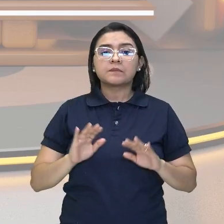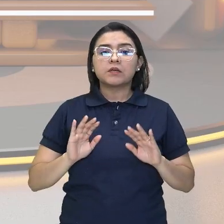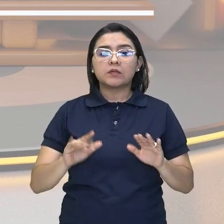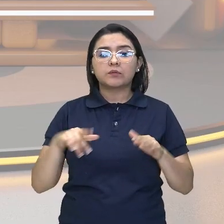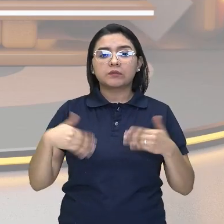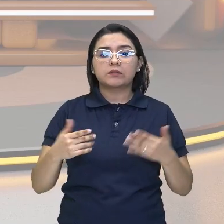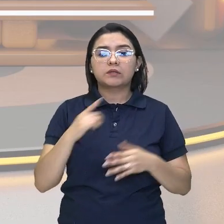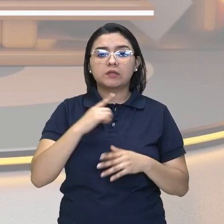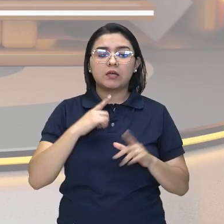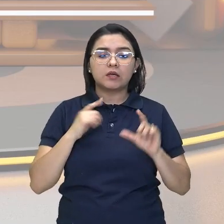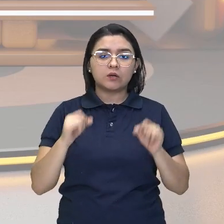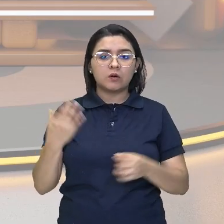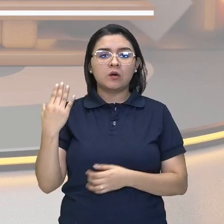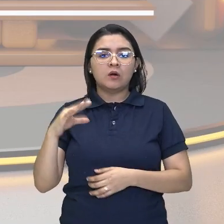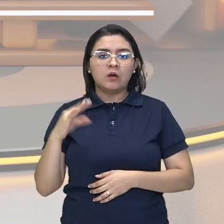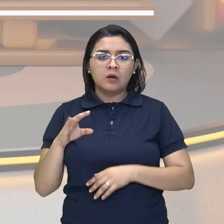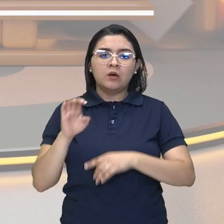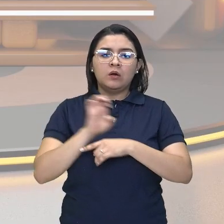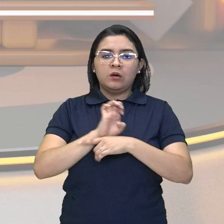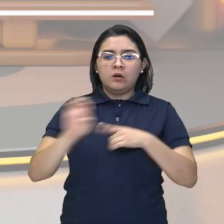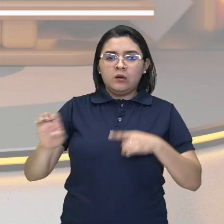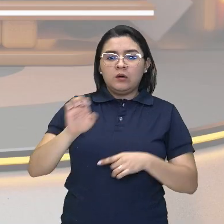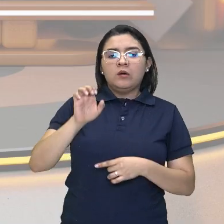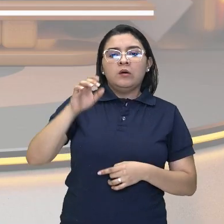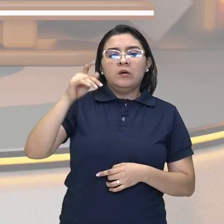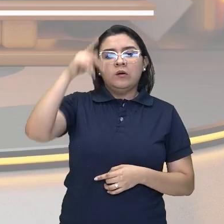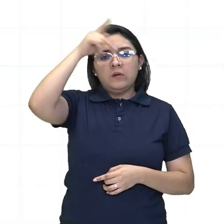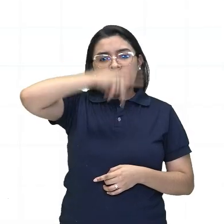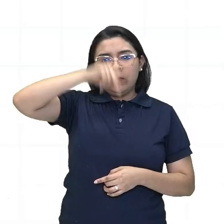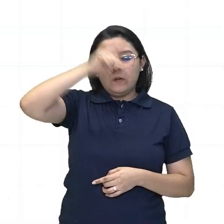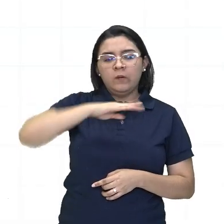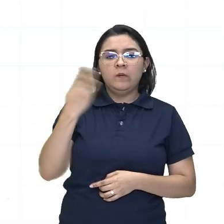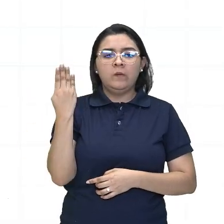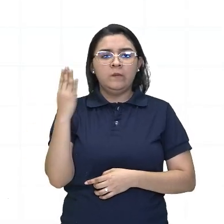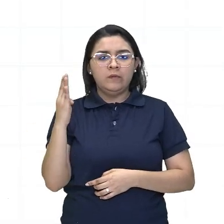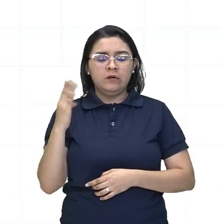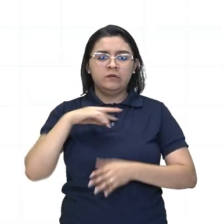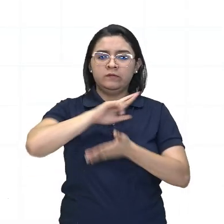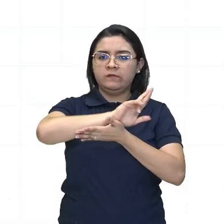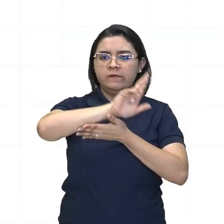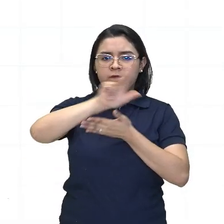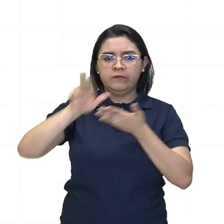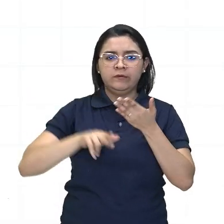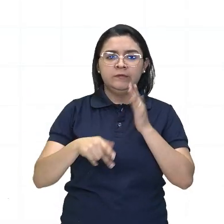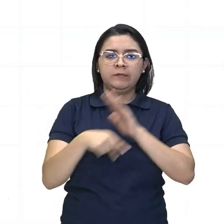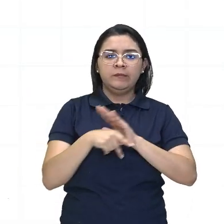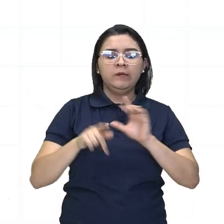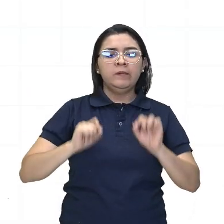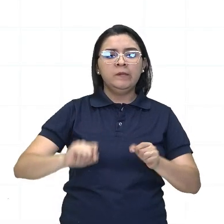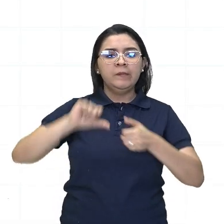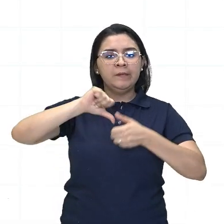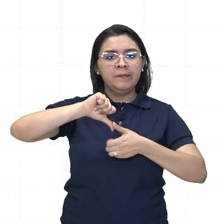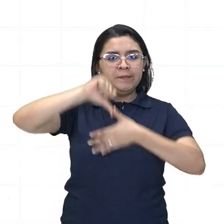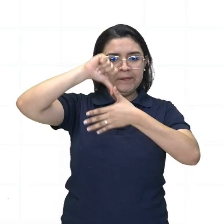olha, Colômbia, Equador, Peru, Bolívia, entre outros países da América do Sul. E aí nós